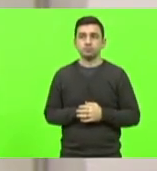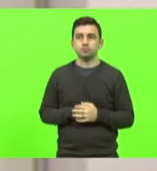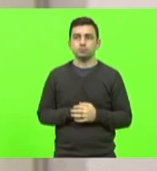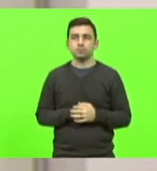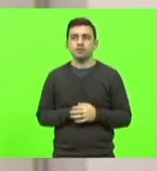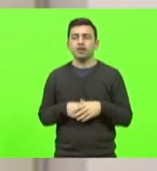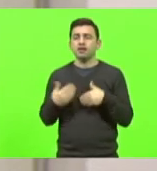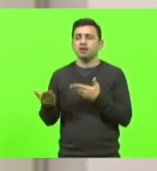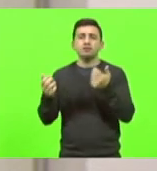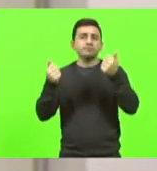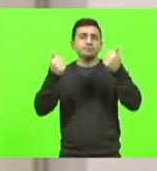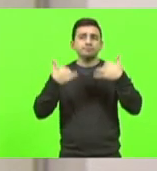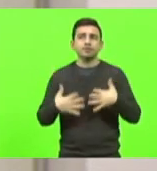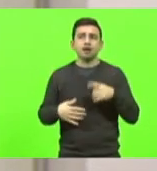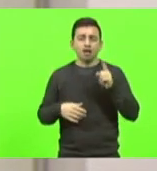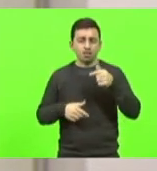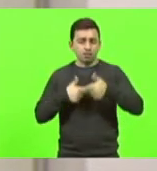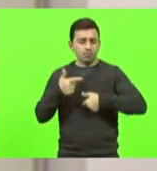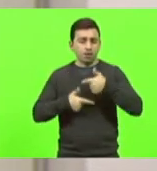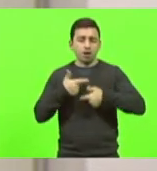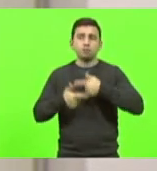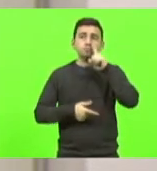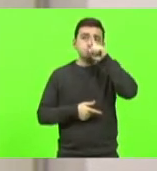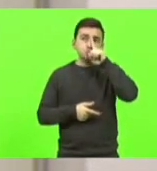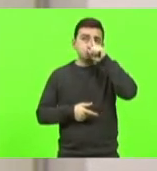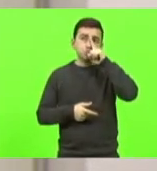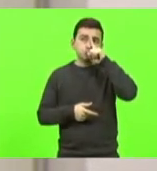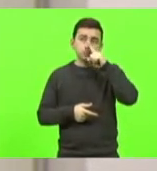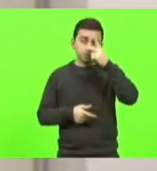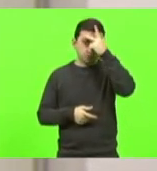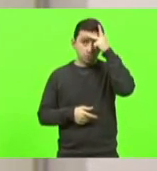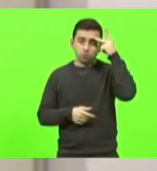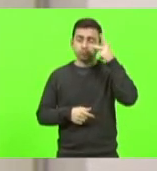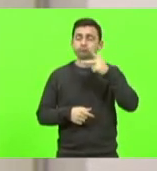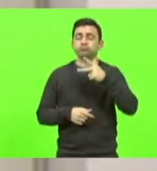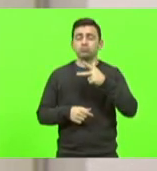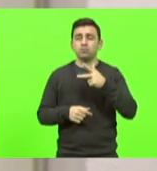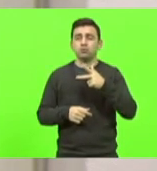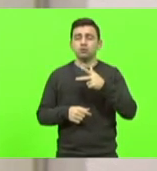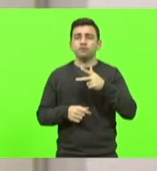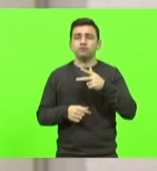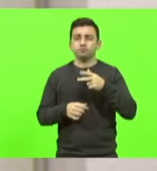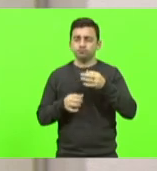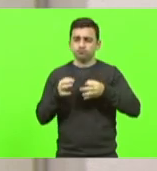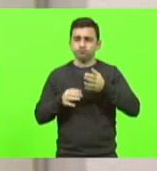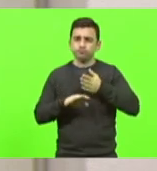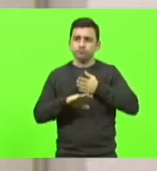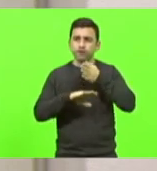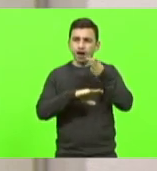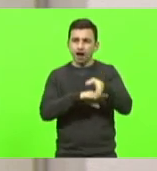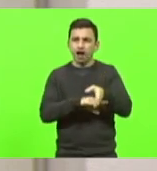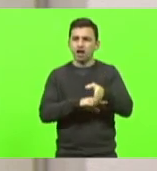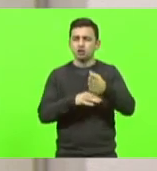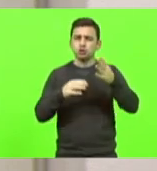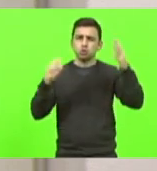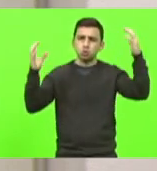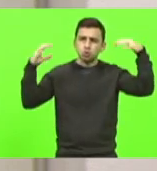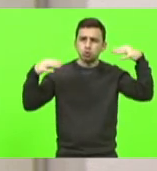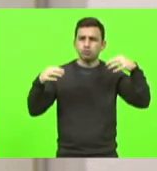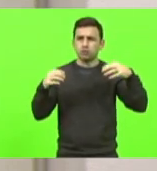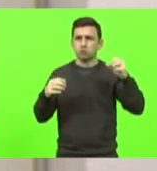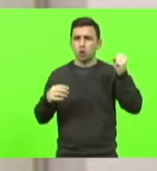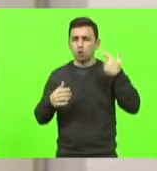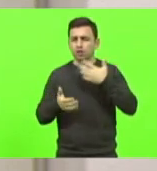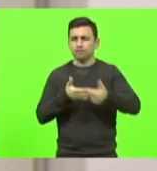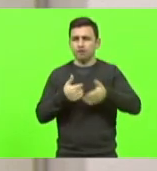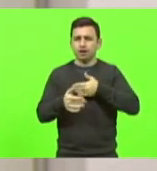sobre a atividade de risco dos Oficiais de Justiça que todos os dias debaixo de chuva e